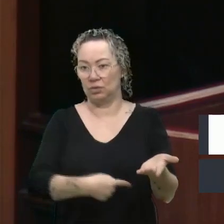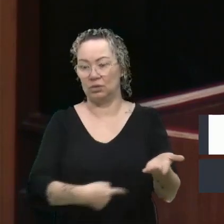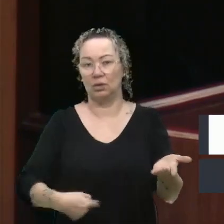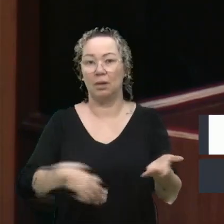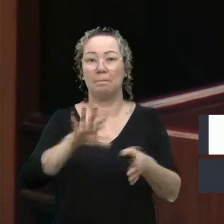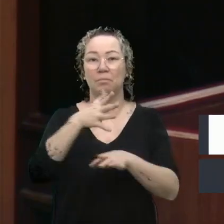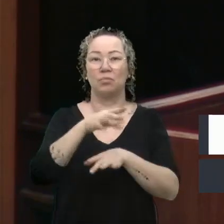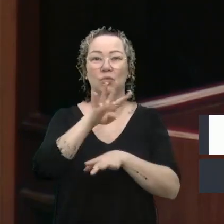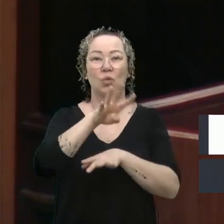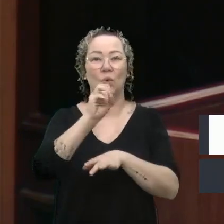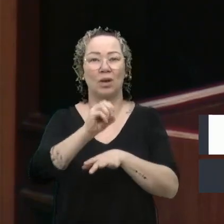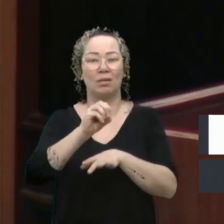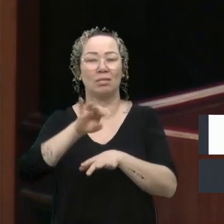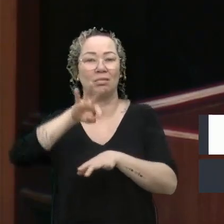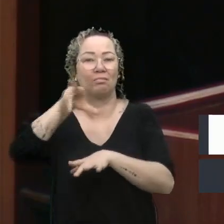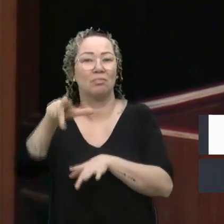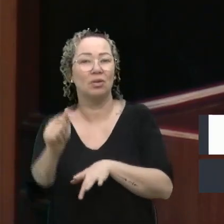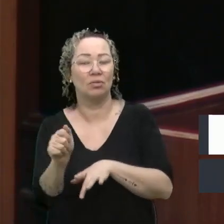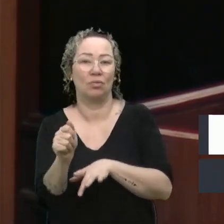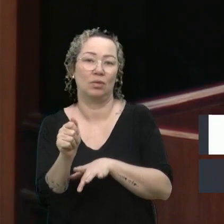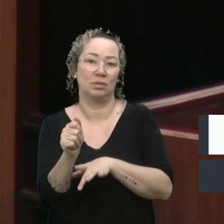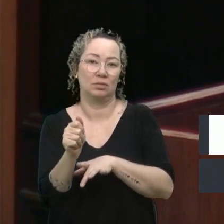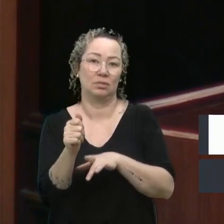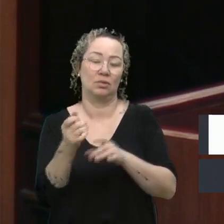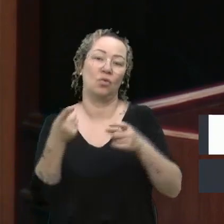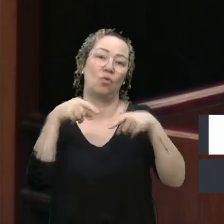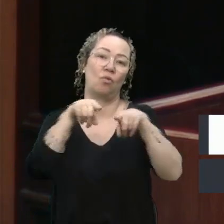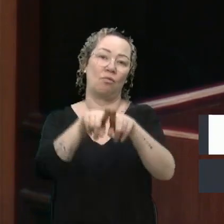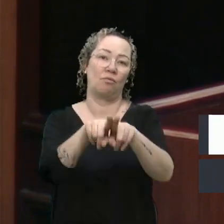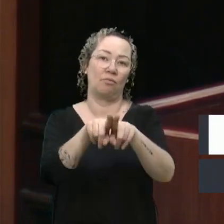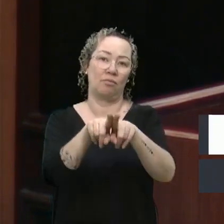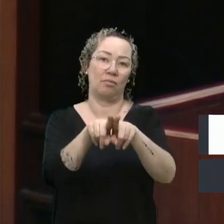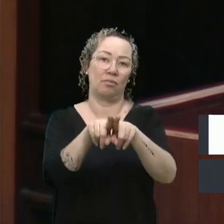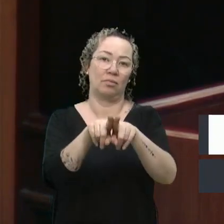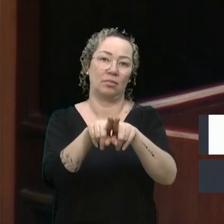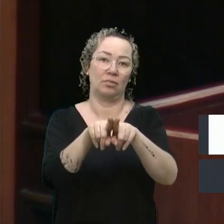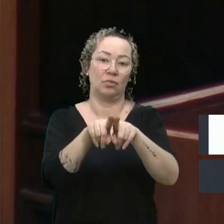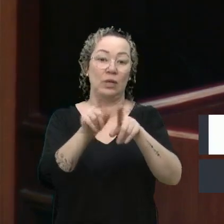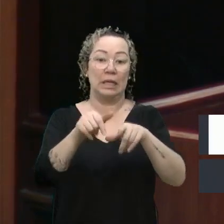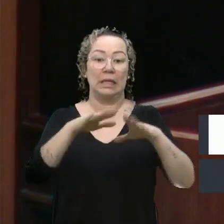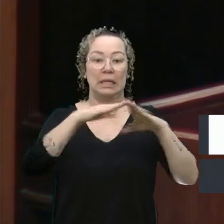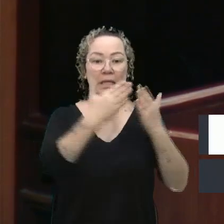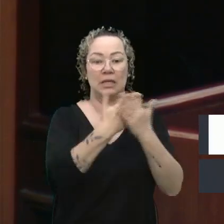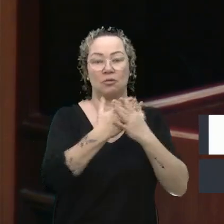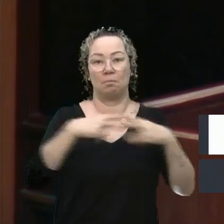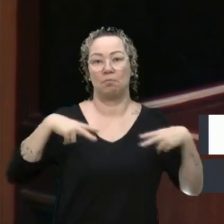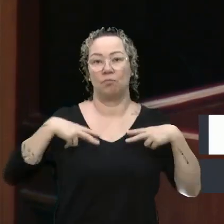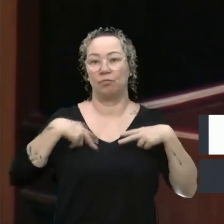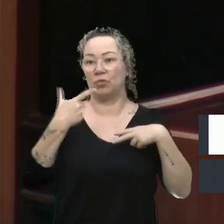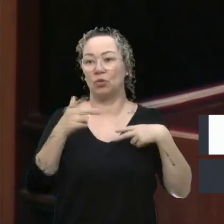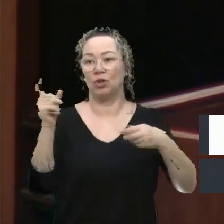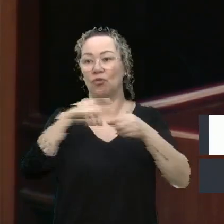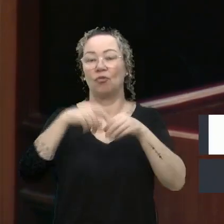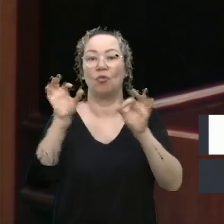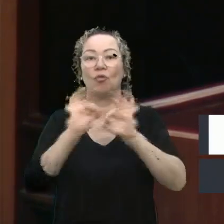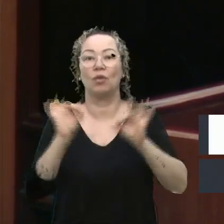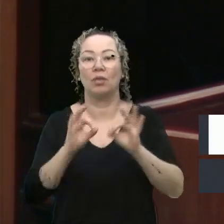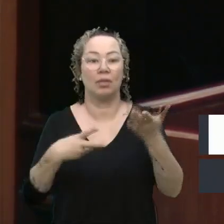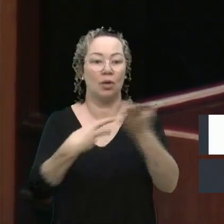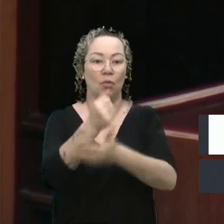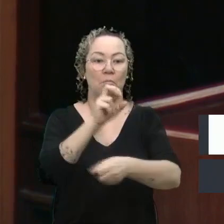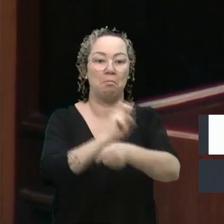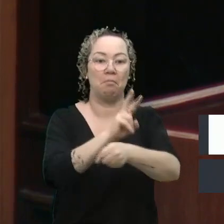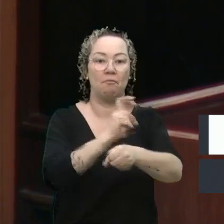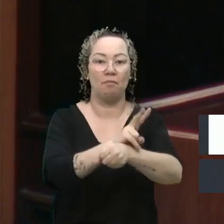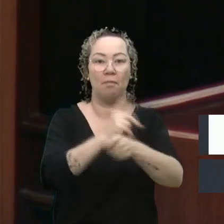pelas conveniadas. E na rede pública, na rede privada, a gente não tem o retorno. Compra a vaga, mas o município é